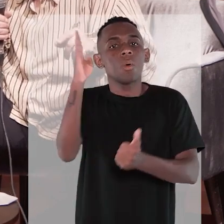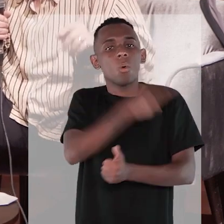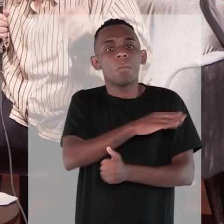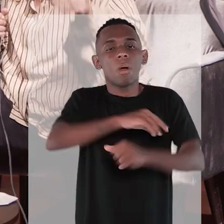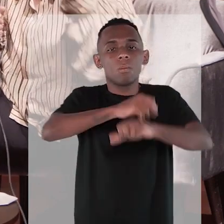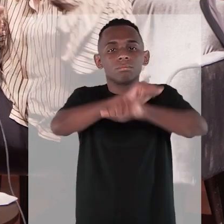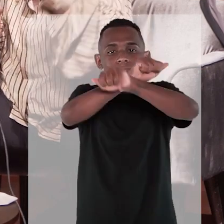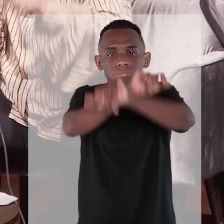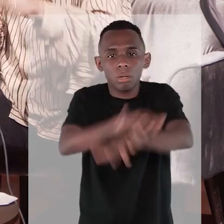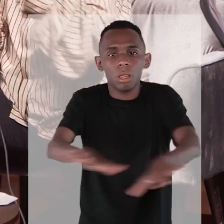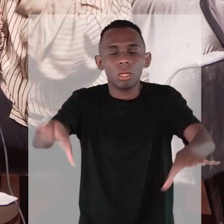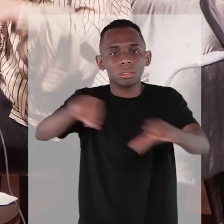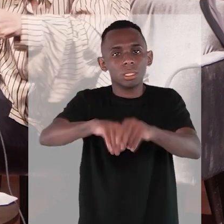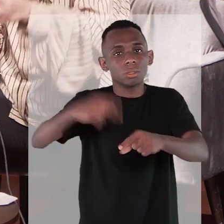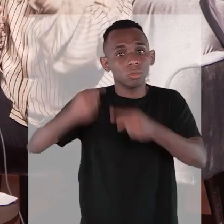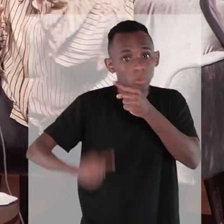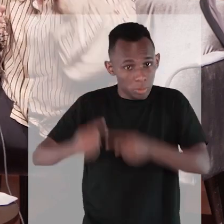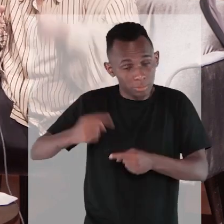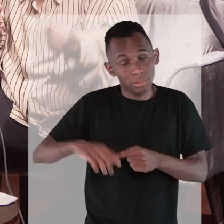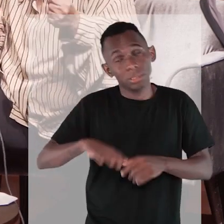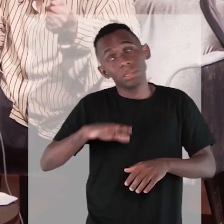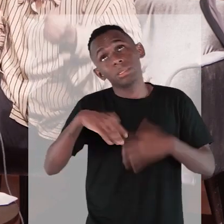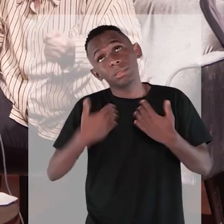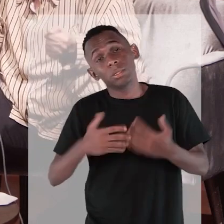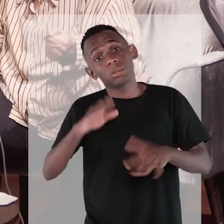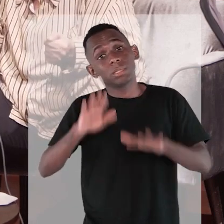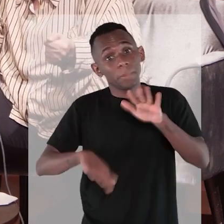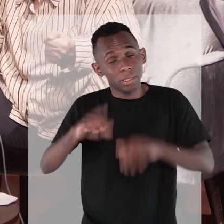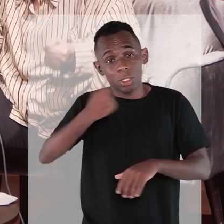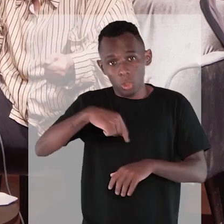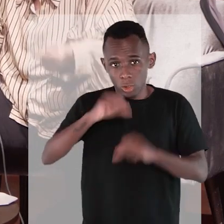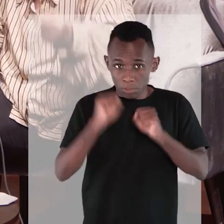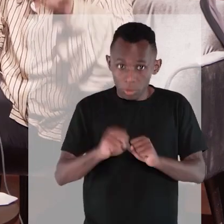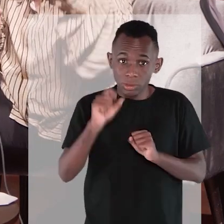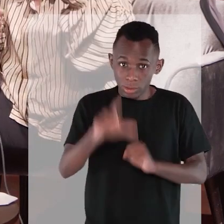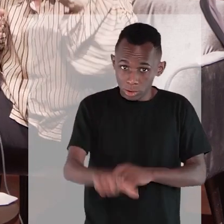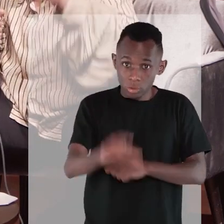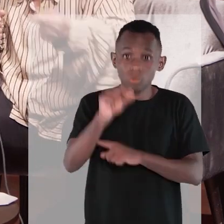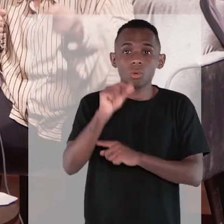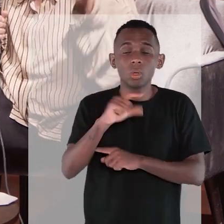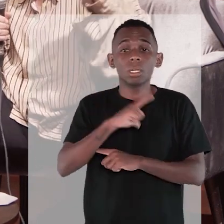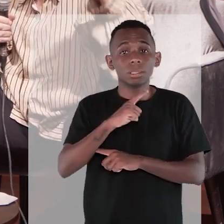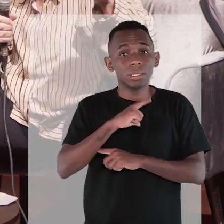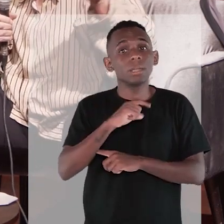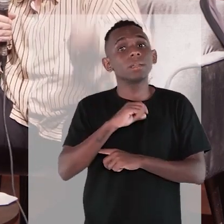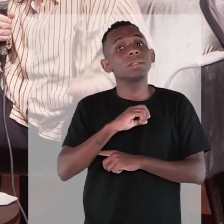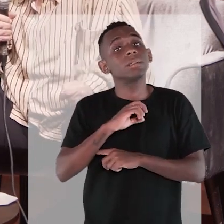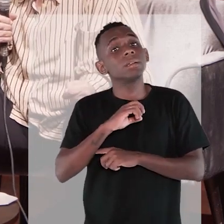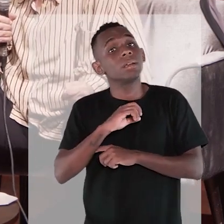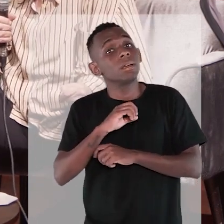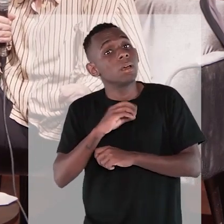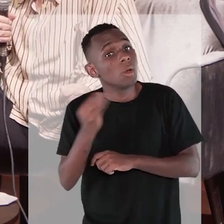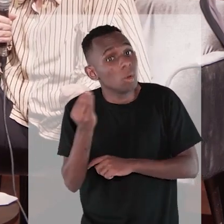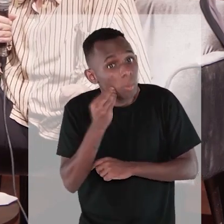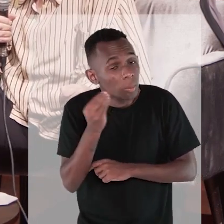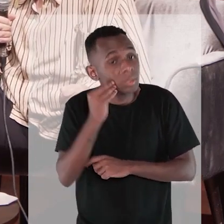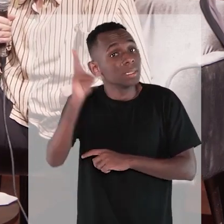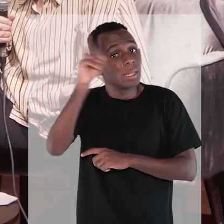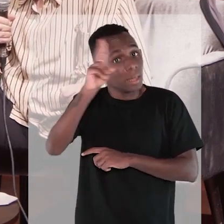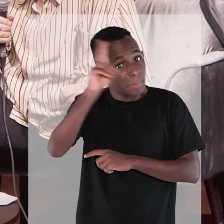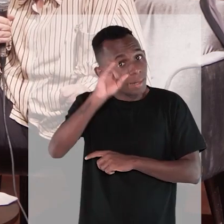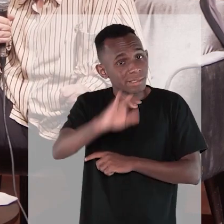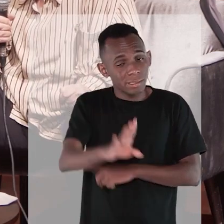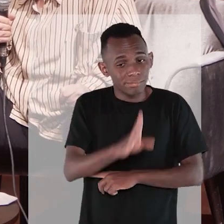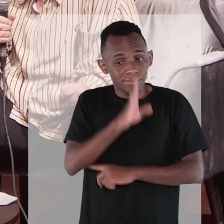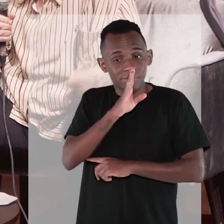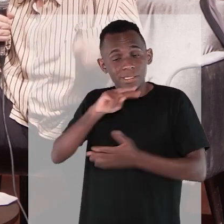na política. Então, talvez, como ainda temos escolhas para fazer, era bom a gente lembrar disso que a Hannah